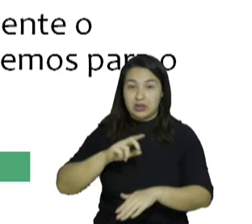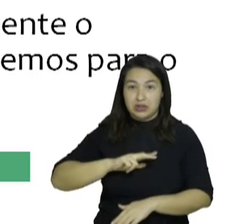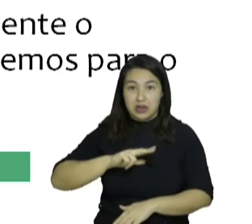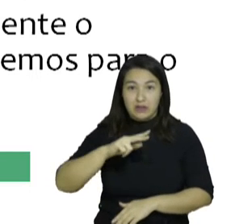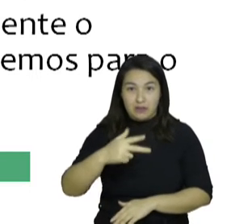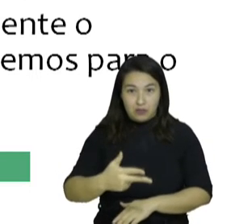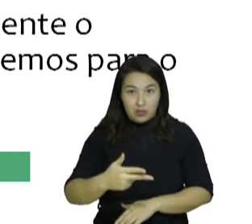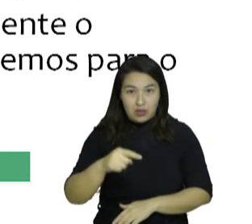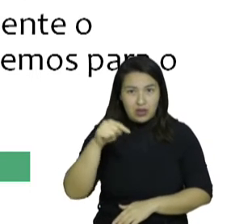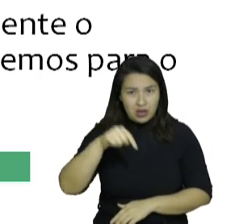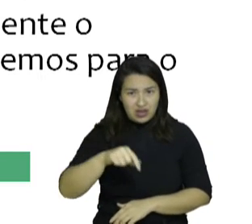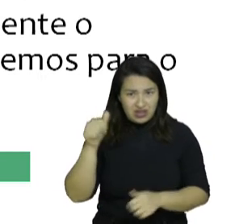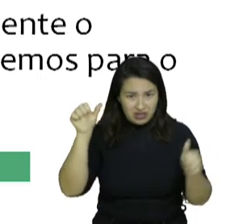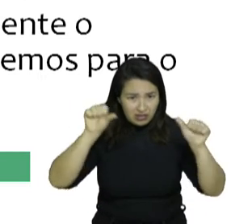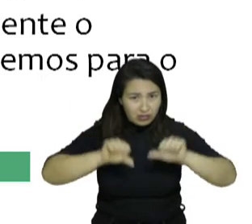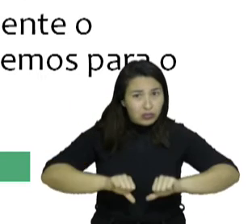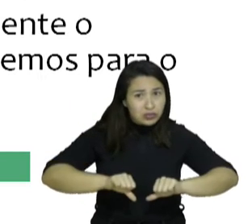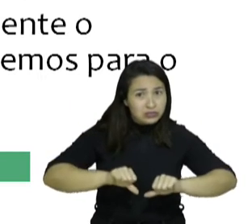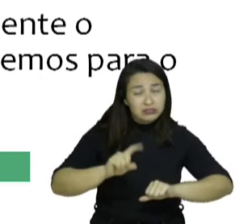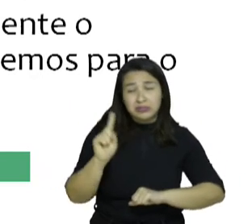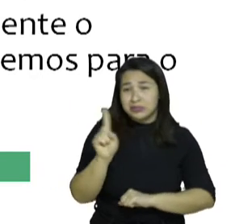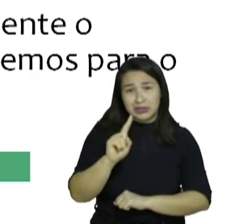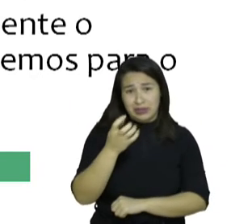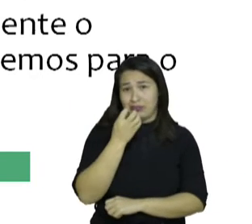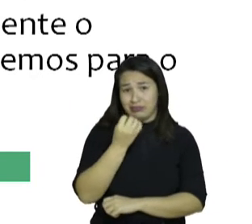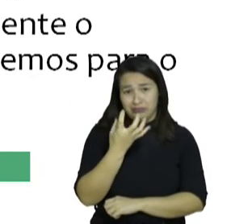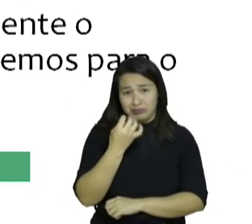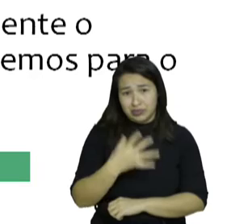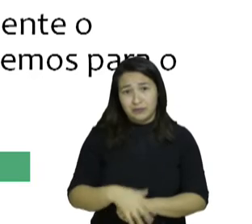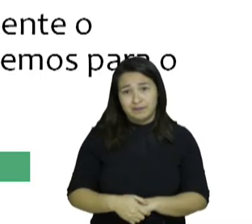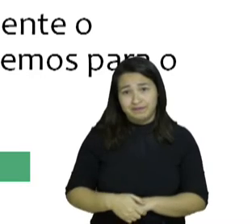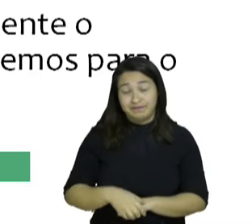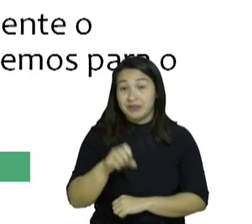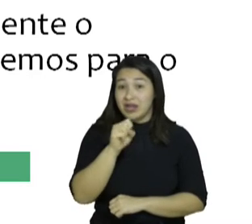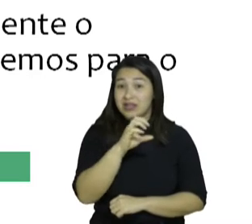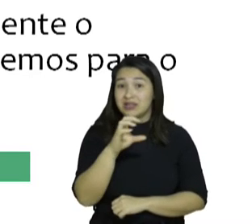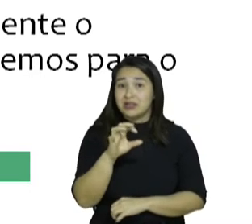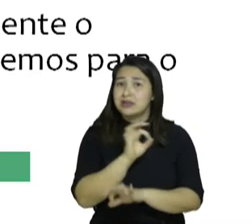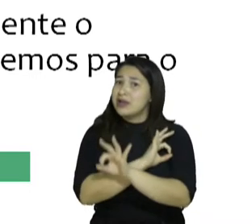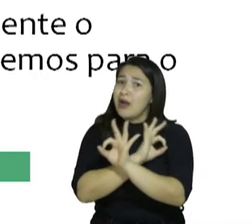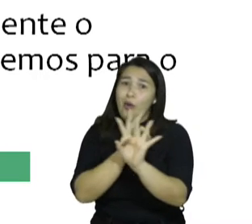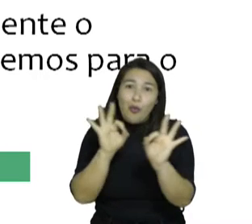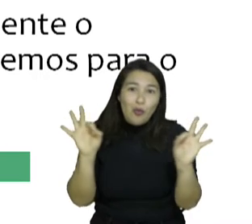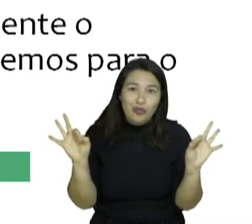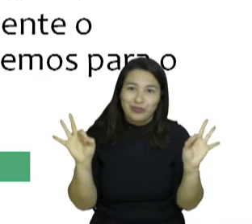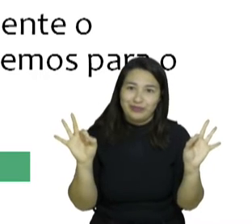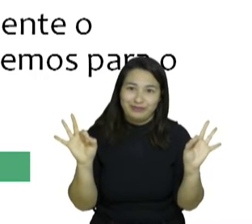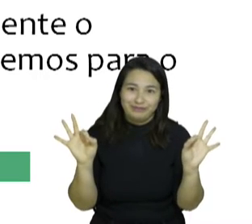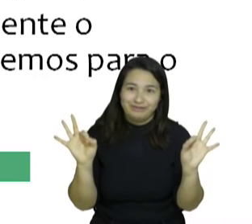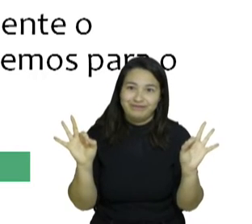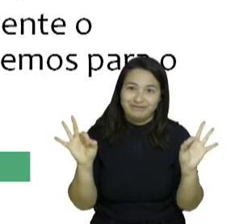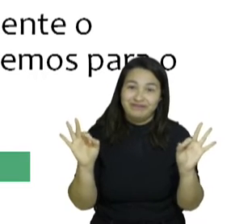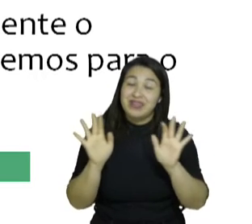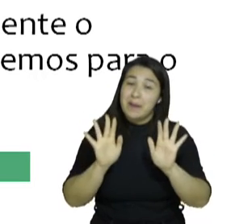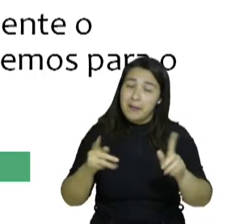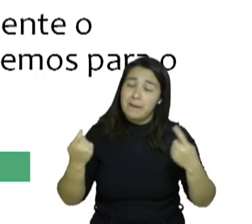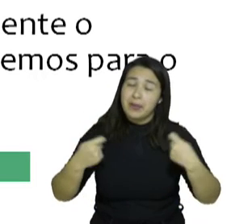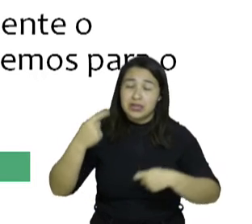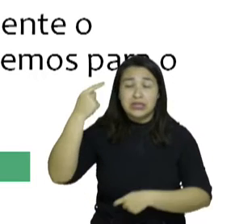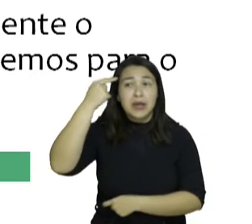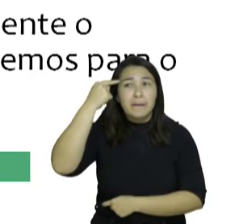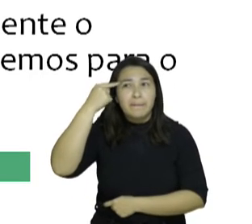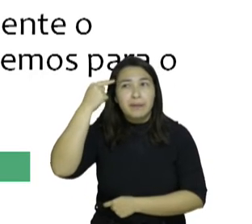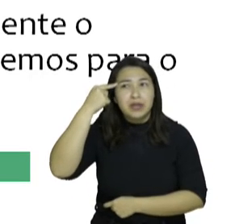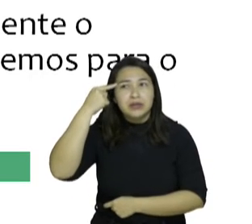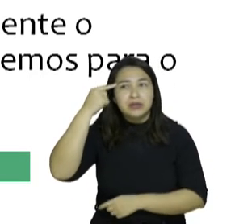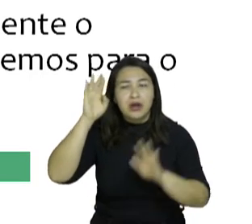por é ruim não né porque é bom né então Santa Catarina é espetacular nesse aspecto mas nós temos que pensar nosso estado